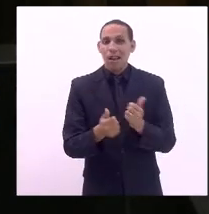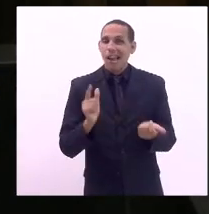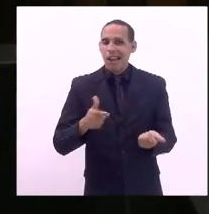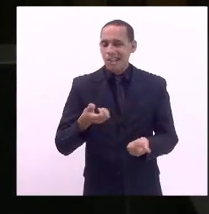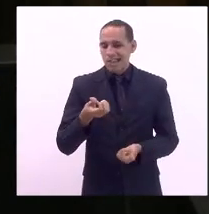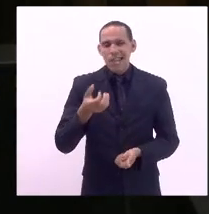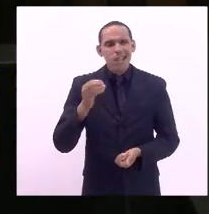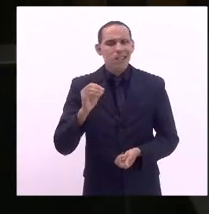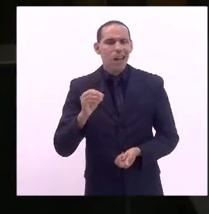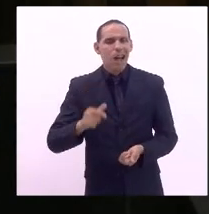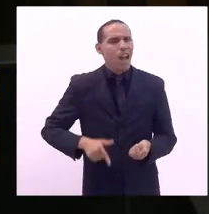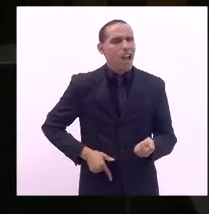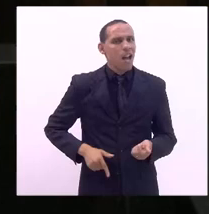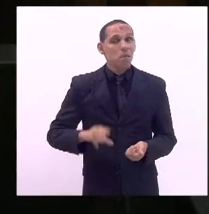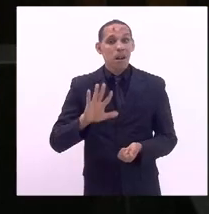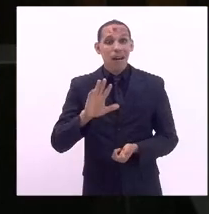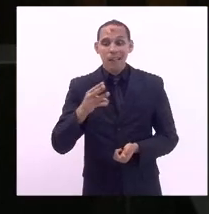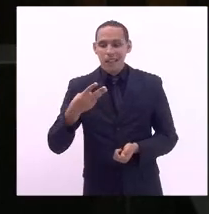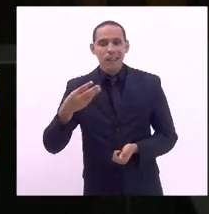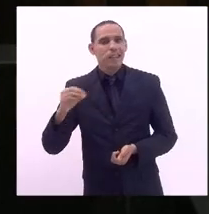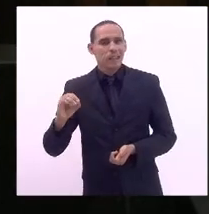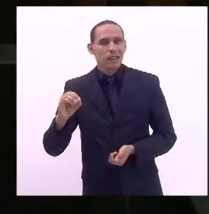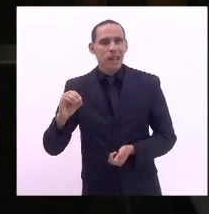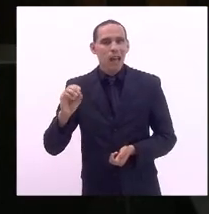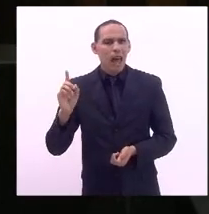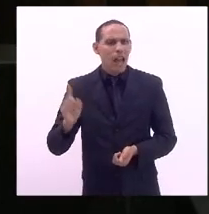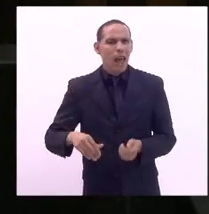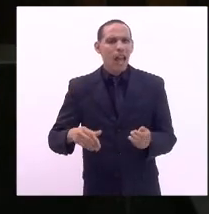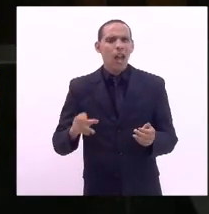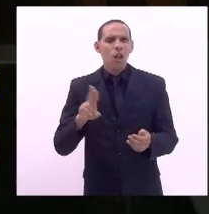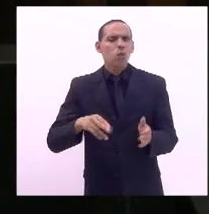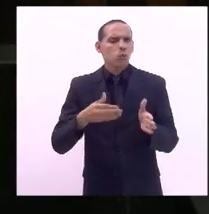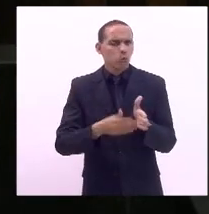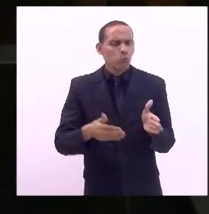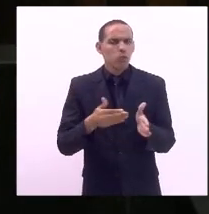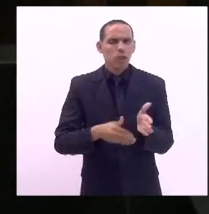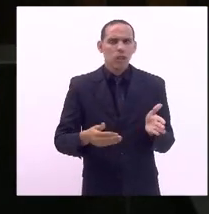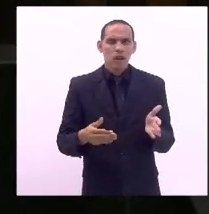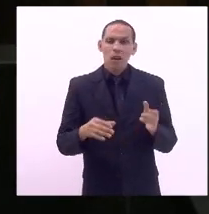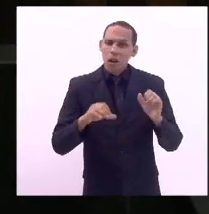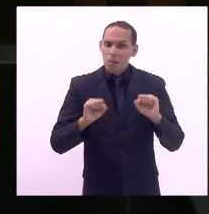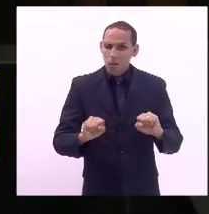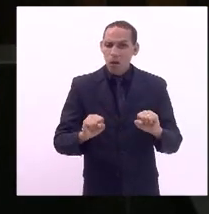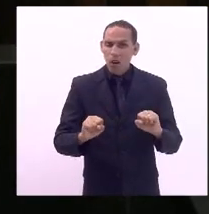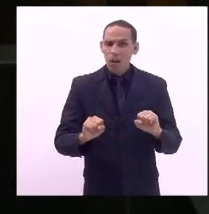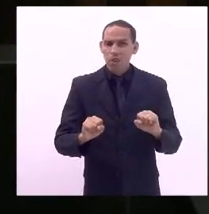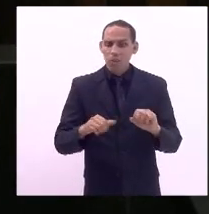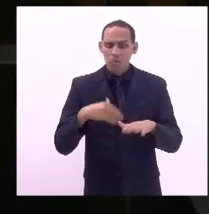60 armas, sendo que 30 armas de uso restrito, que podem provocar